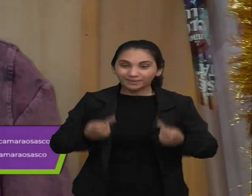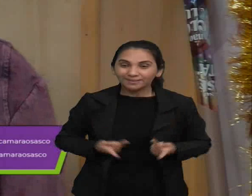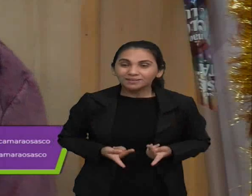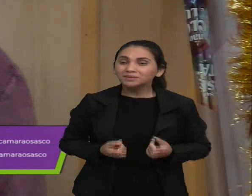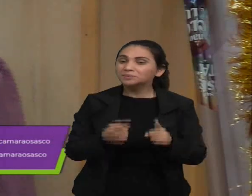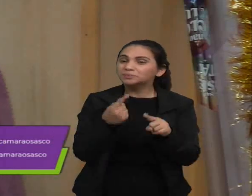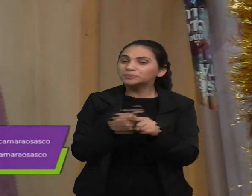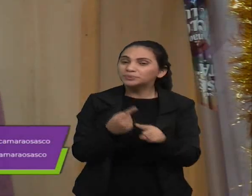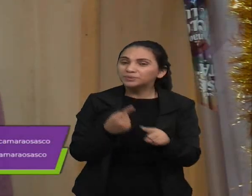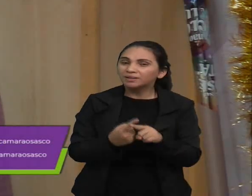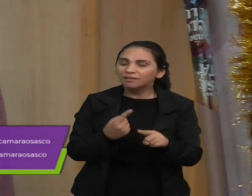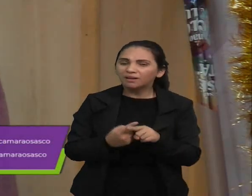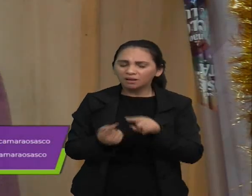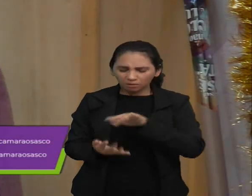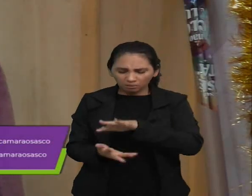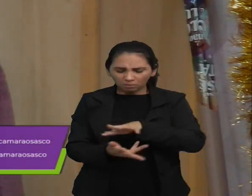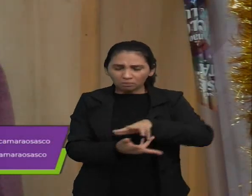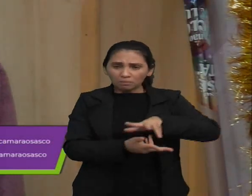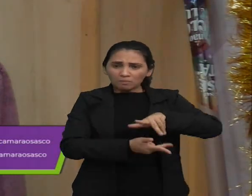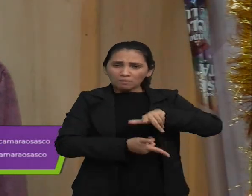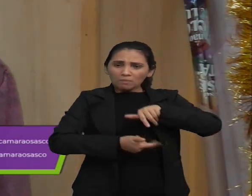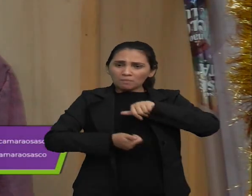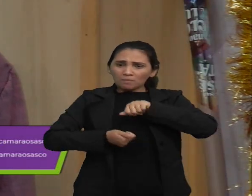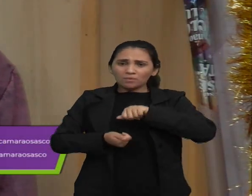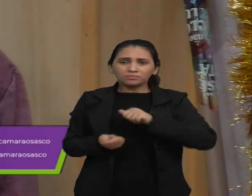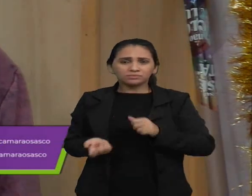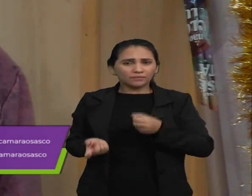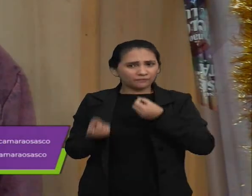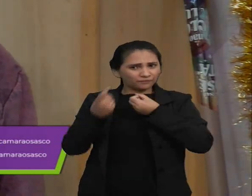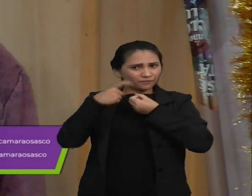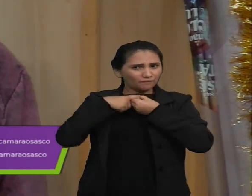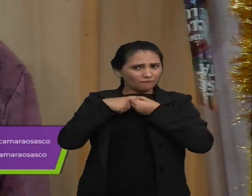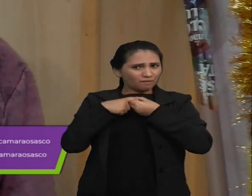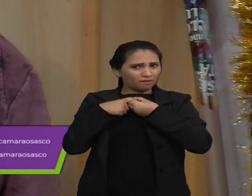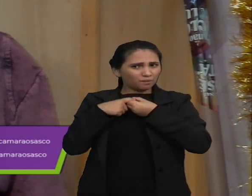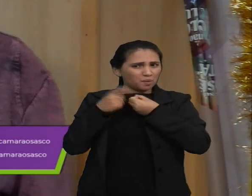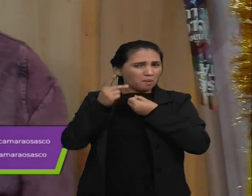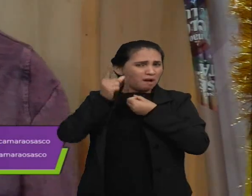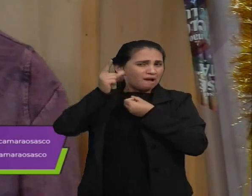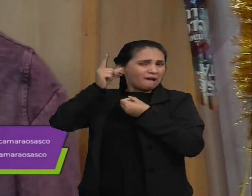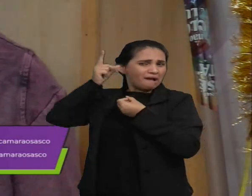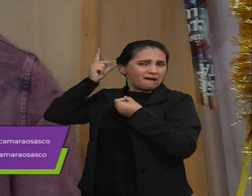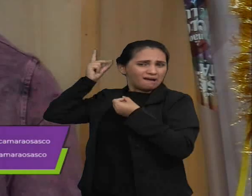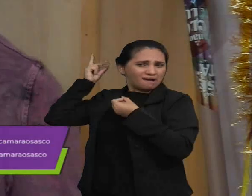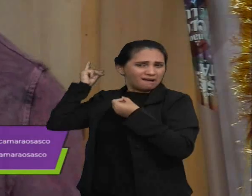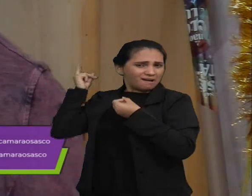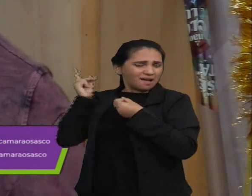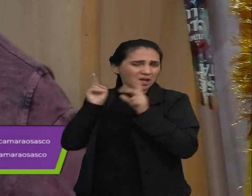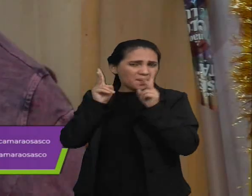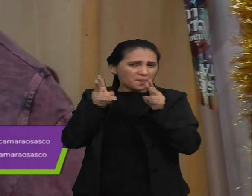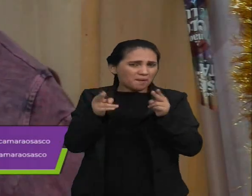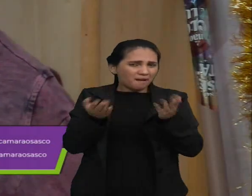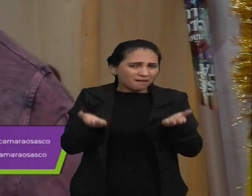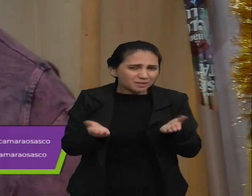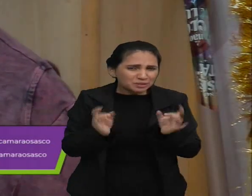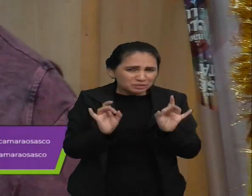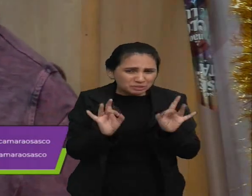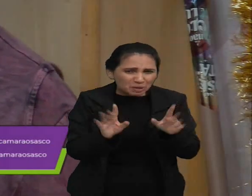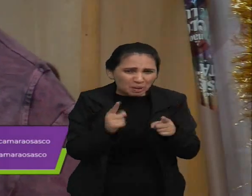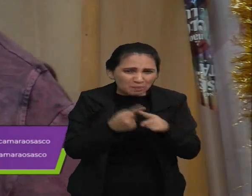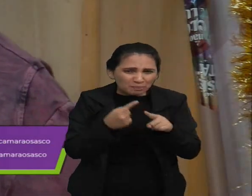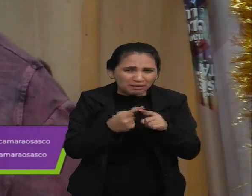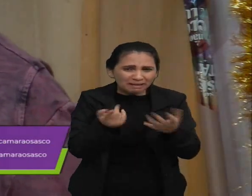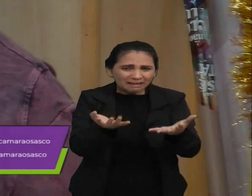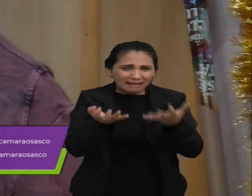Por que o mundo está voltando atrás nas privatizações? É só por conta da ineficiência da